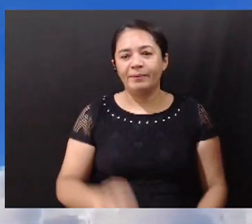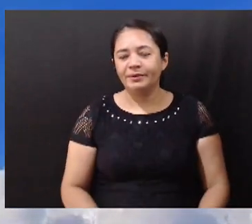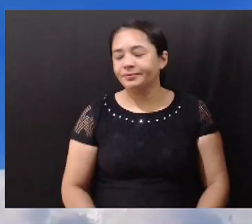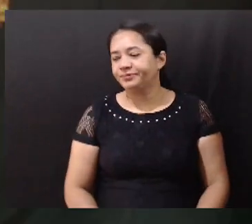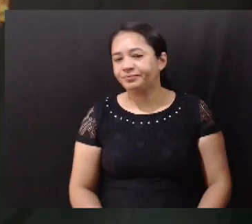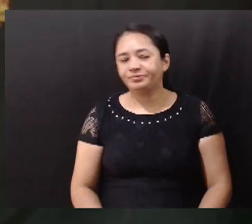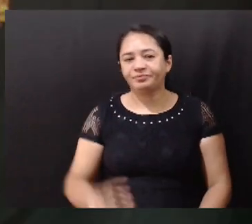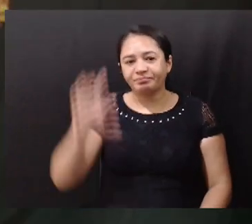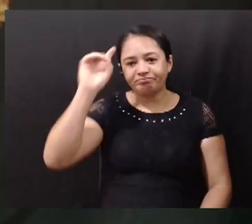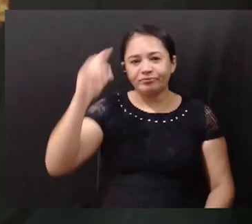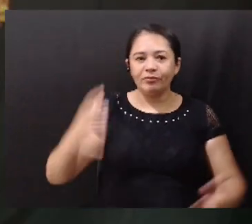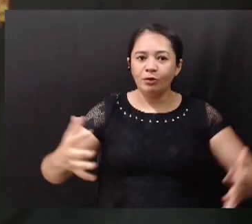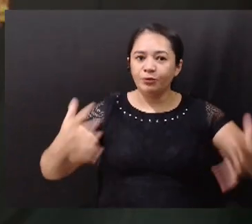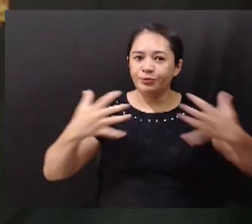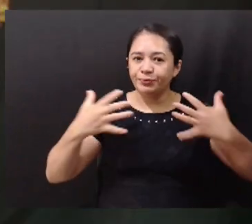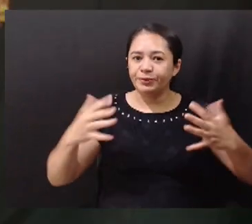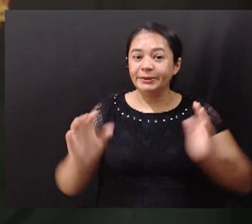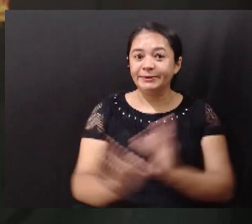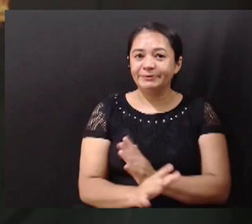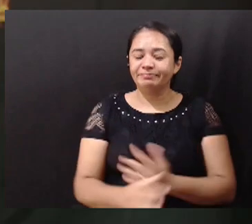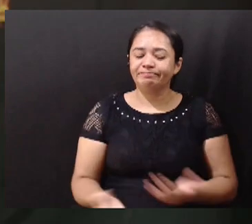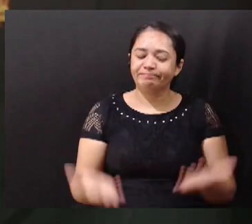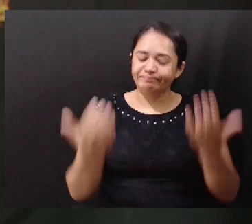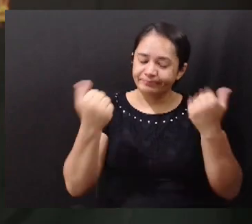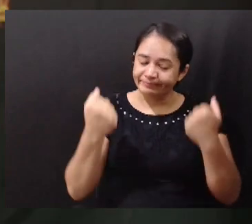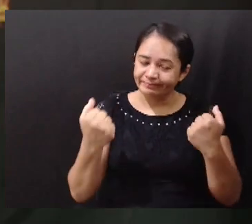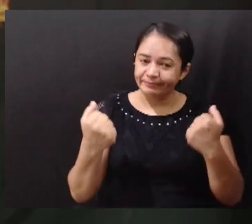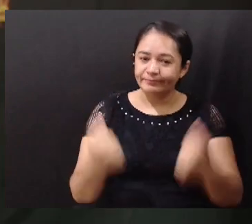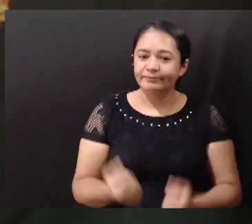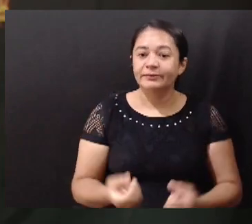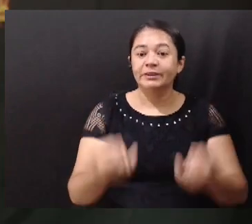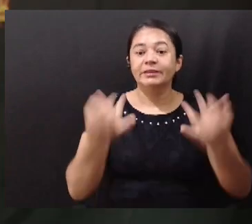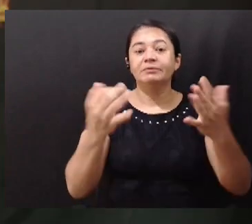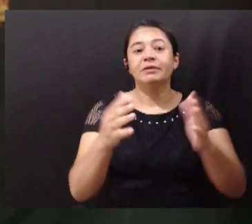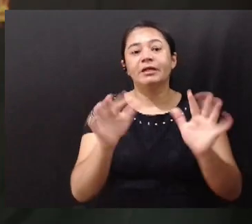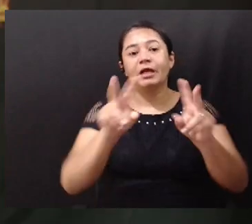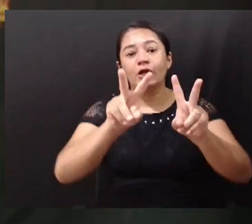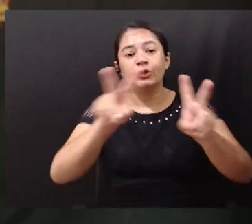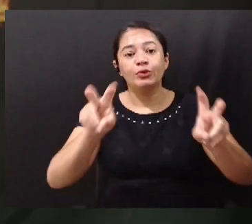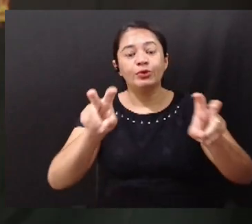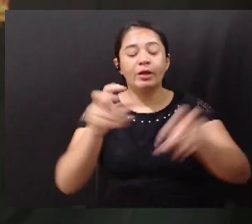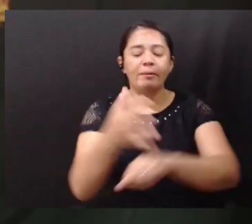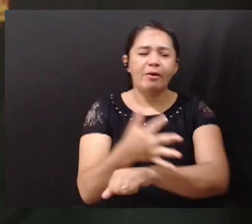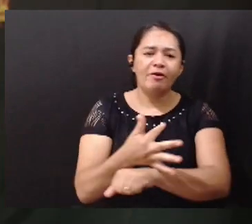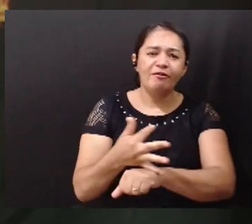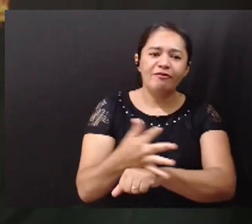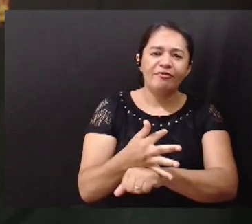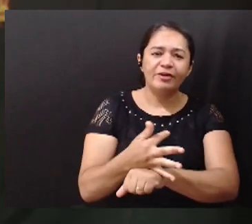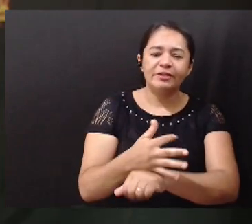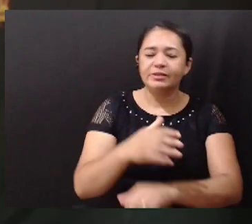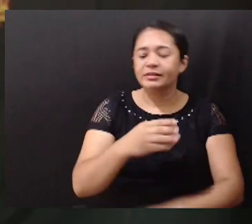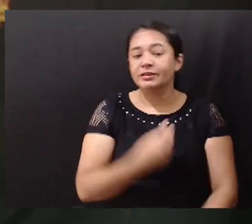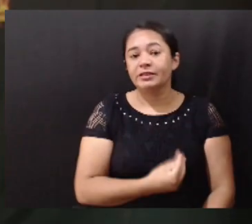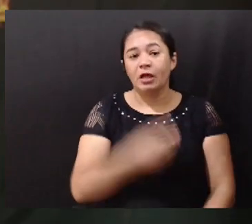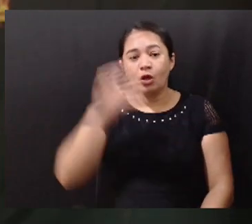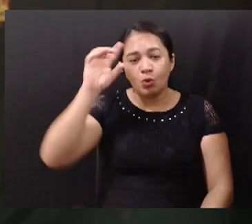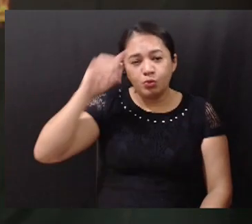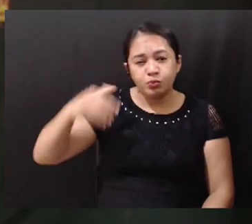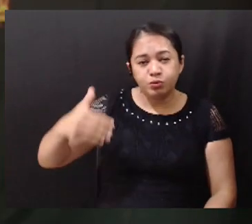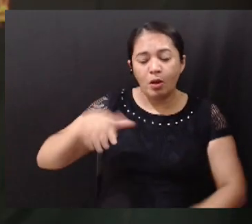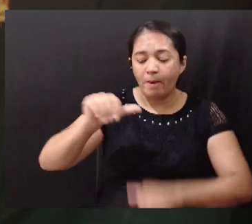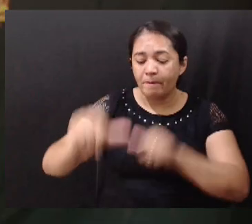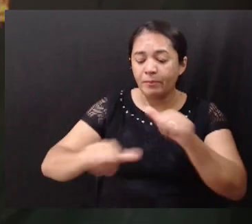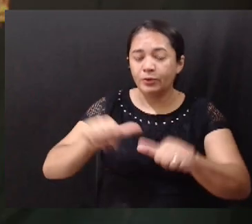na metrópole. Vamos lá então, gente, falar de férias escolares, né? Elas alteram a rotina, aumentam o estresse dos pais,